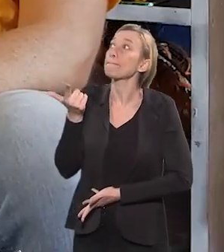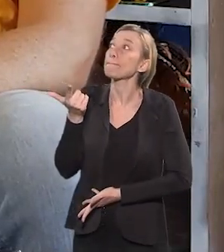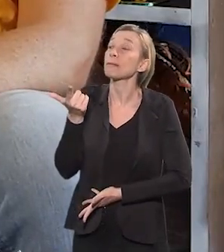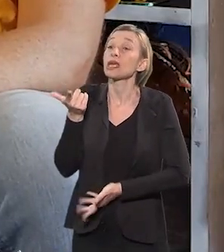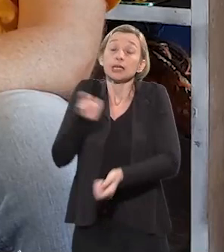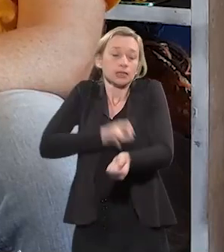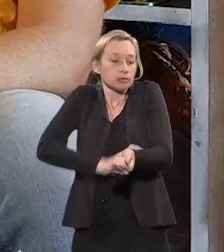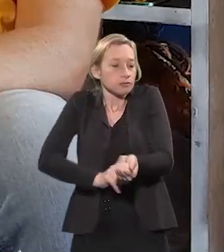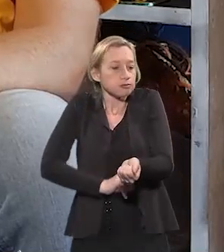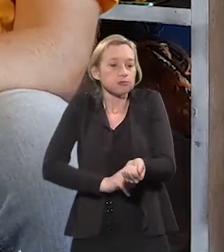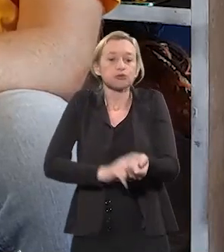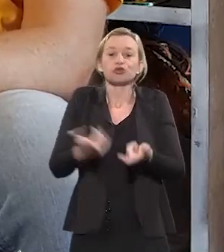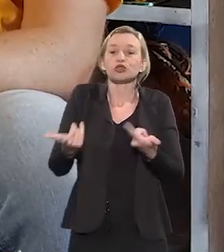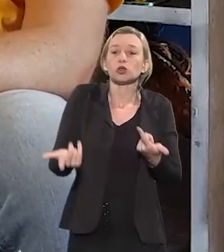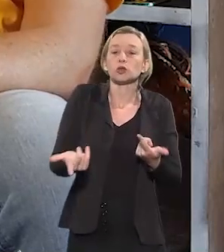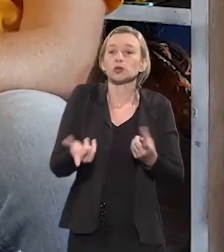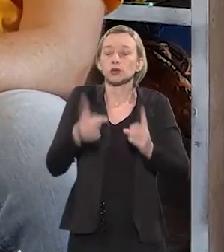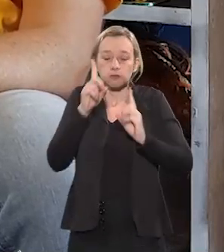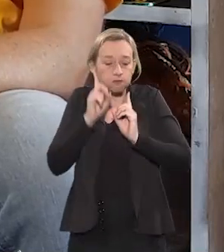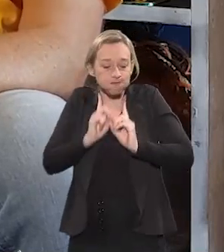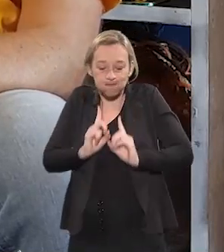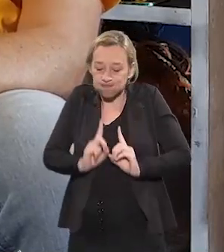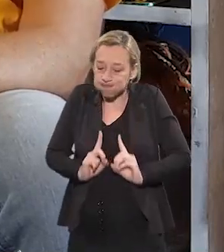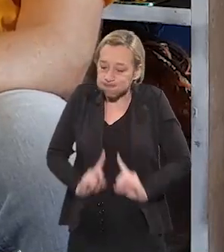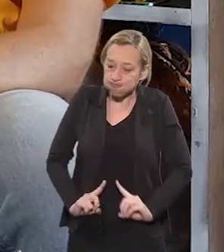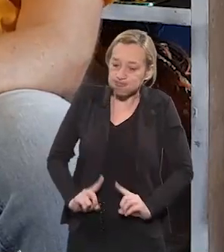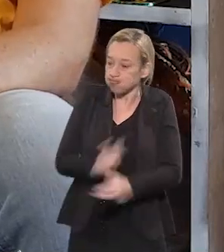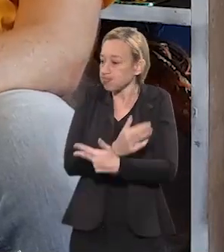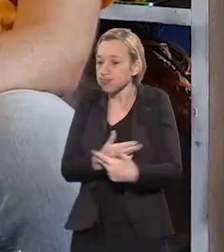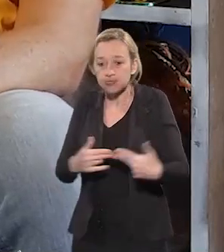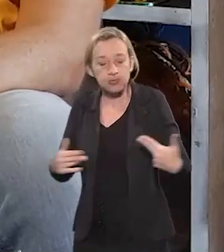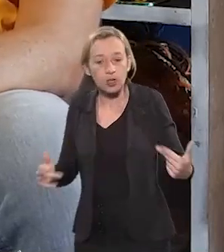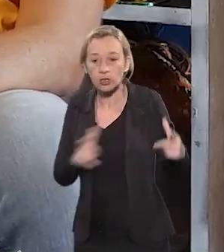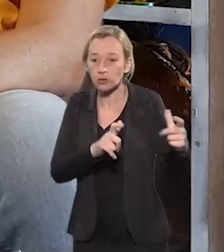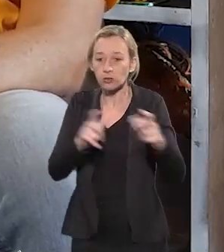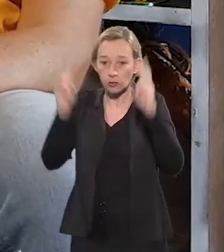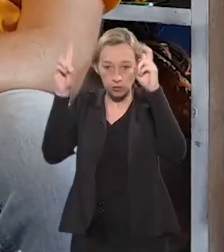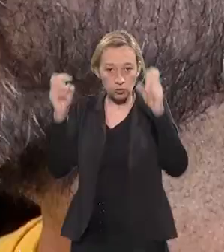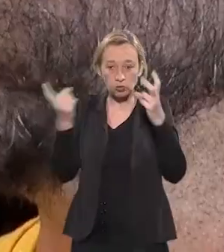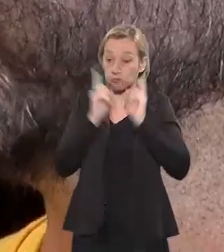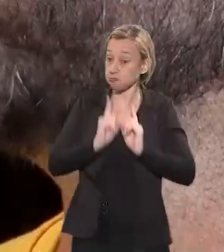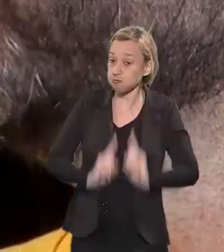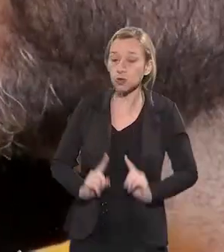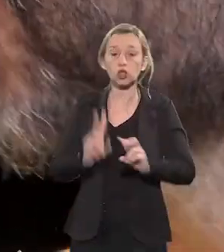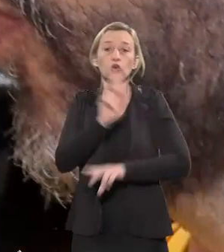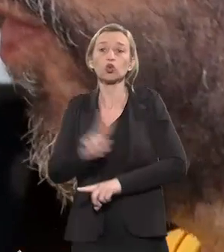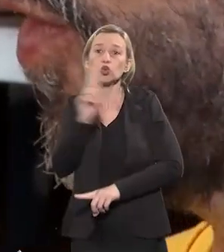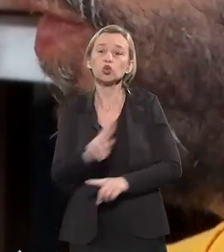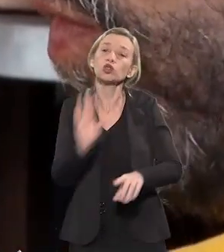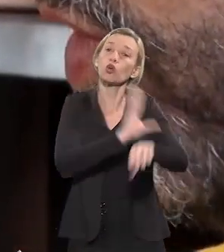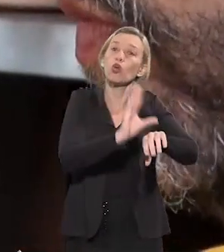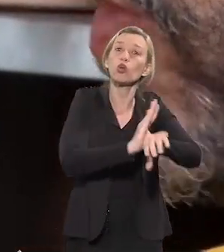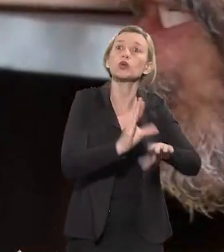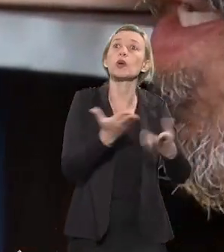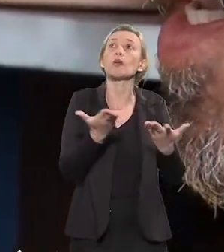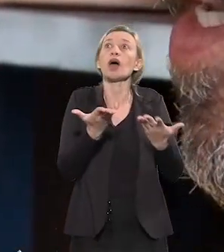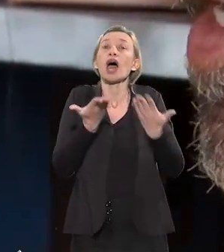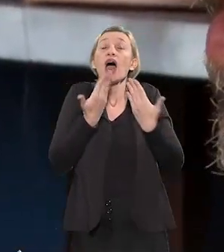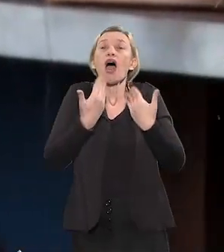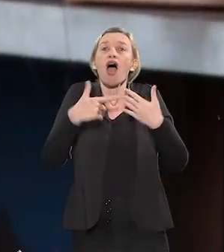que estão super estressadas ou então que elas estão com depressão. A gente tem muitos casos de depressão. Então, elas utilizam o curso